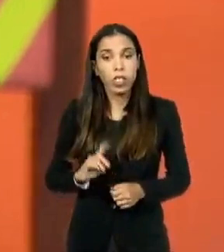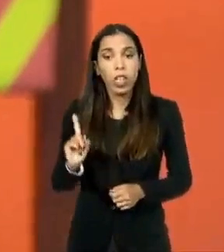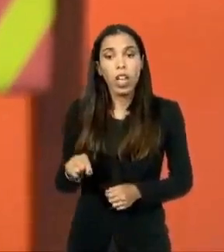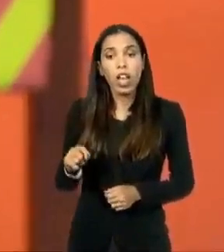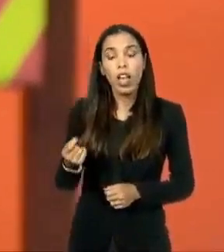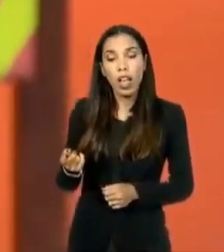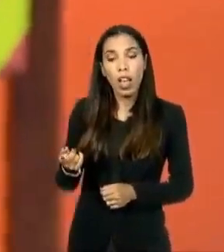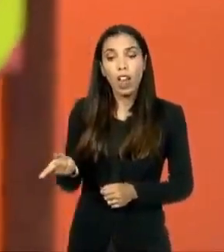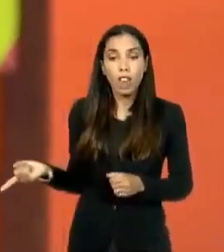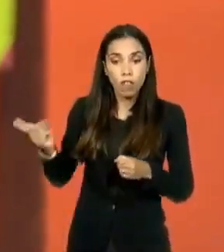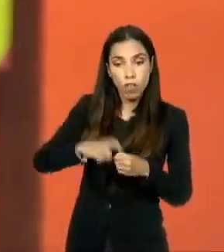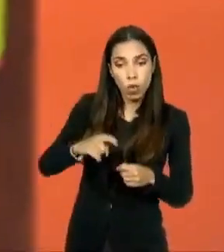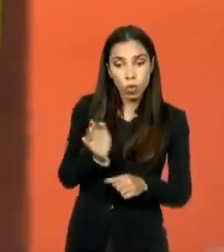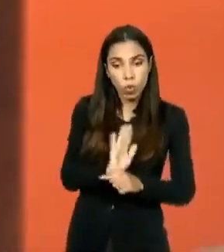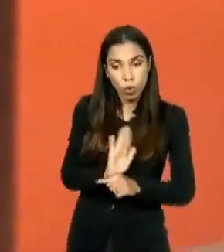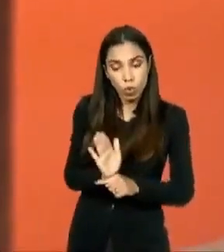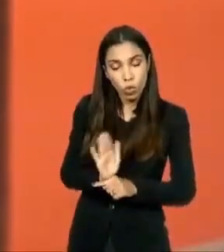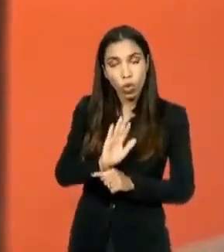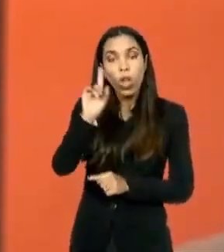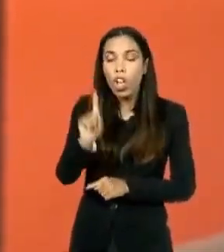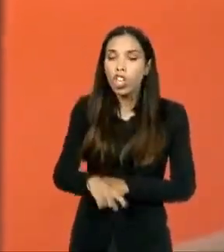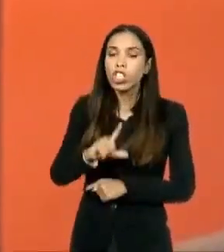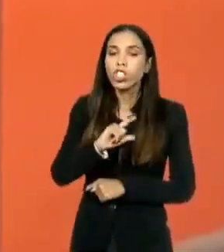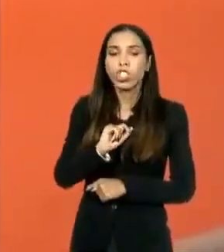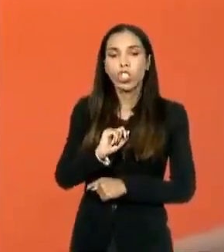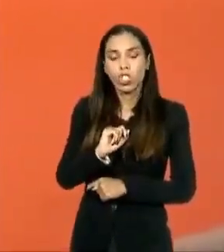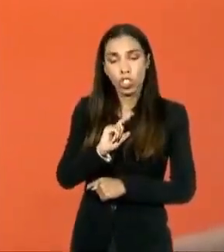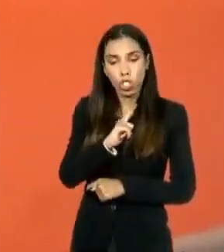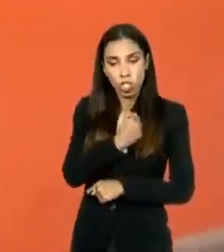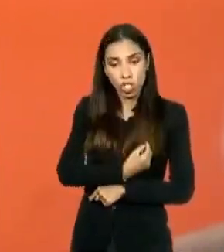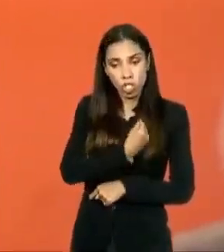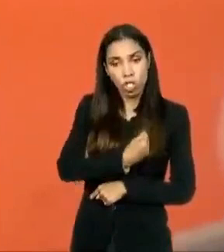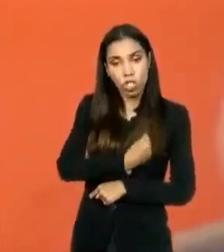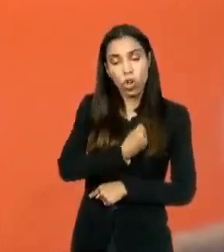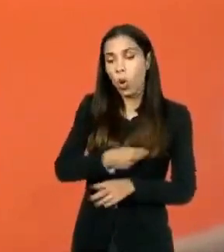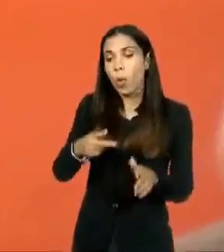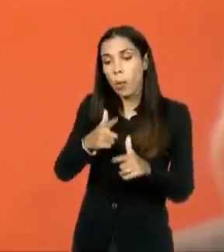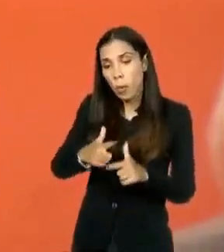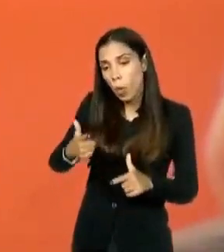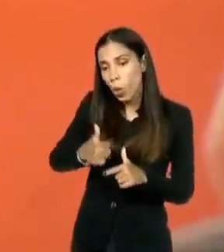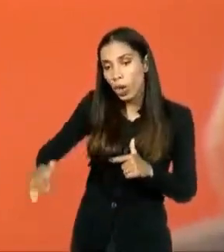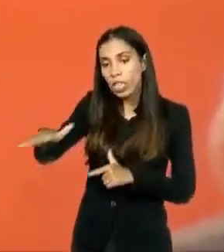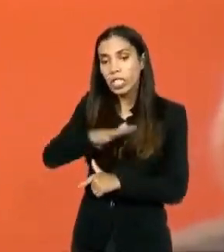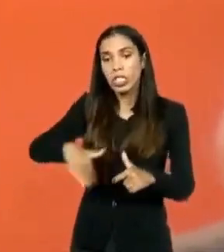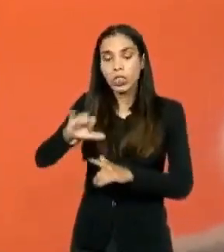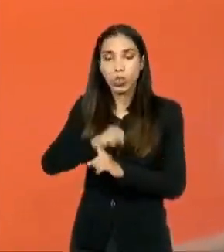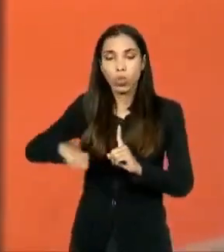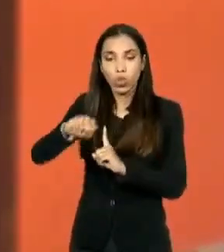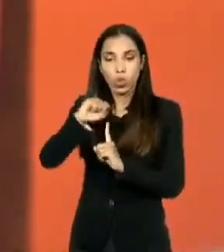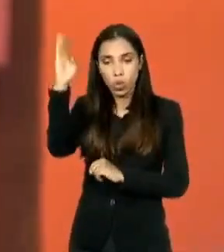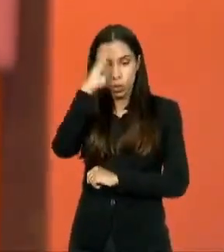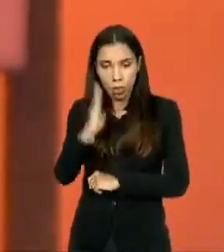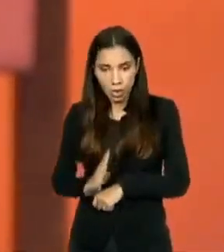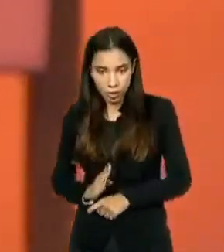favelas, voltando ao filme, ela existia, existe por uma questão social brasileira. Eu acho que